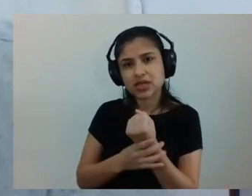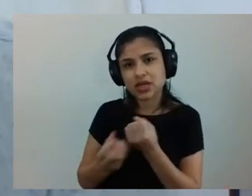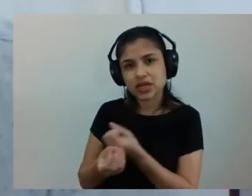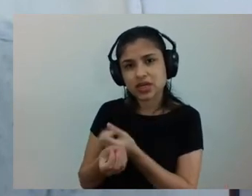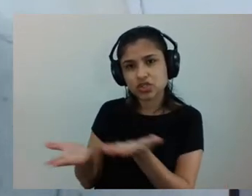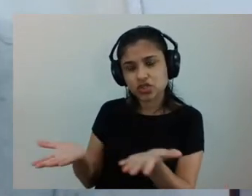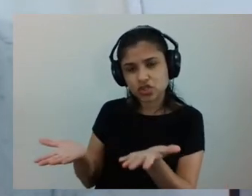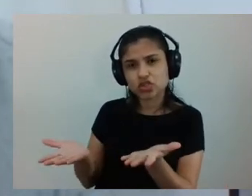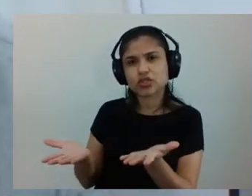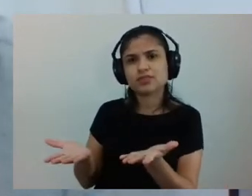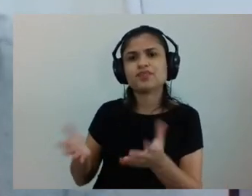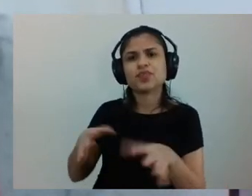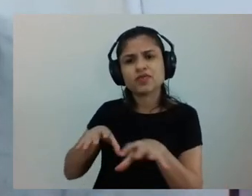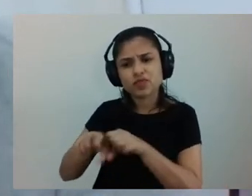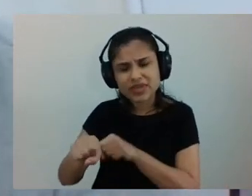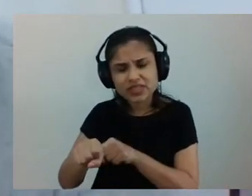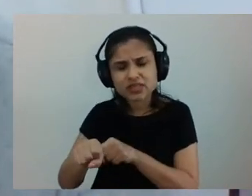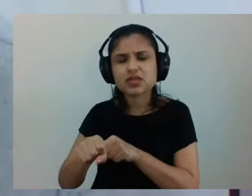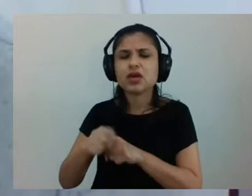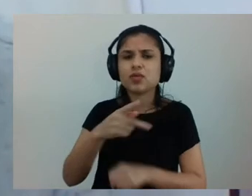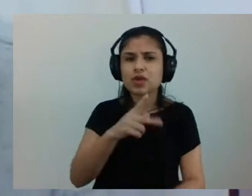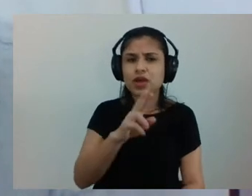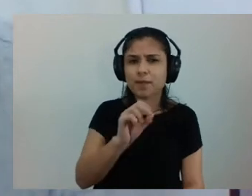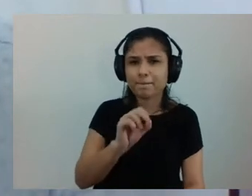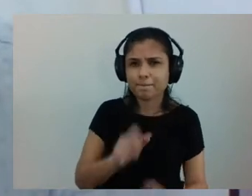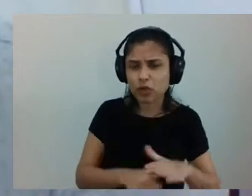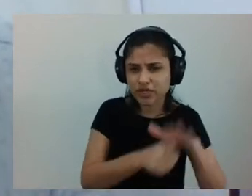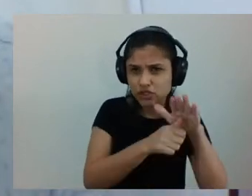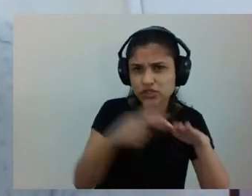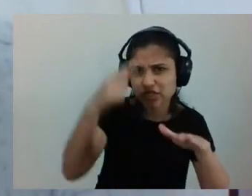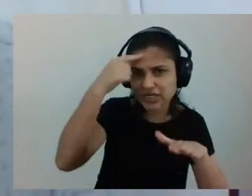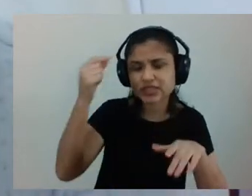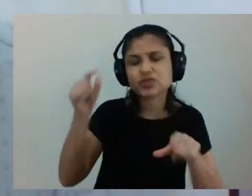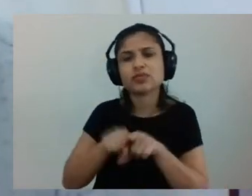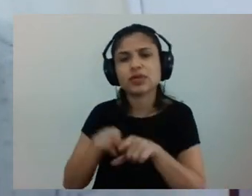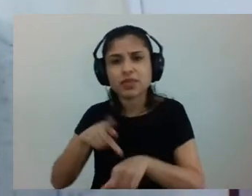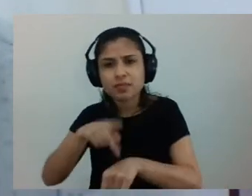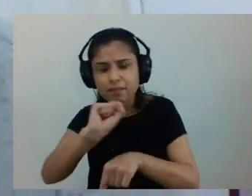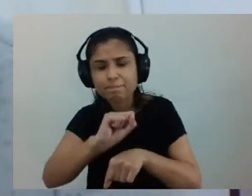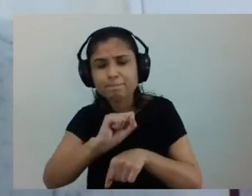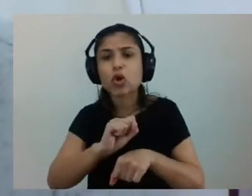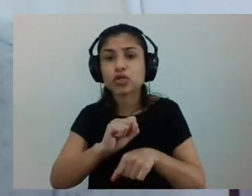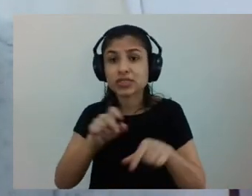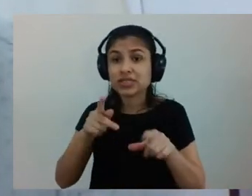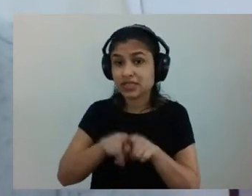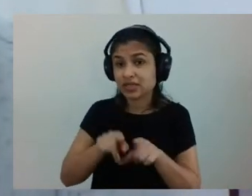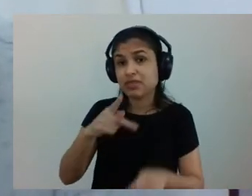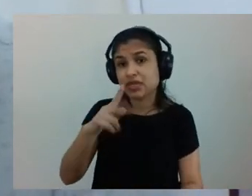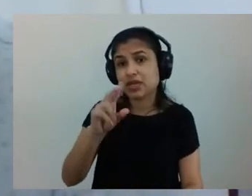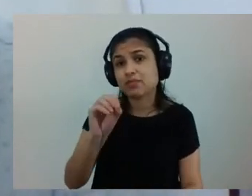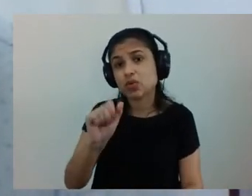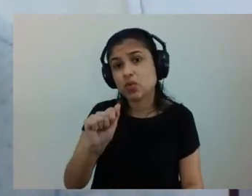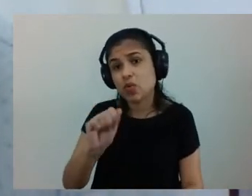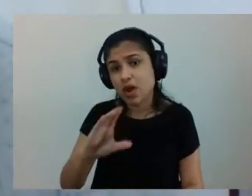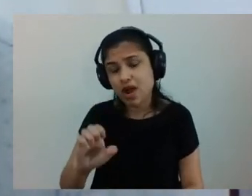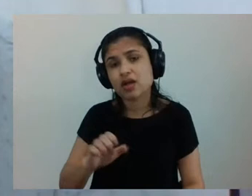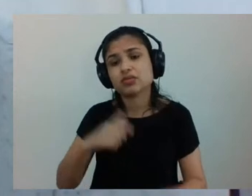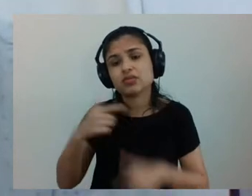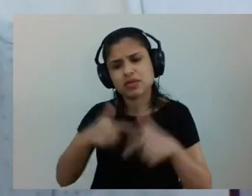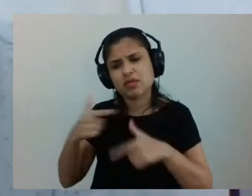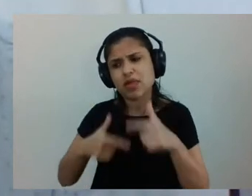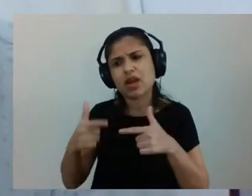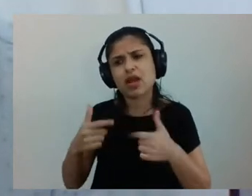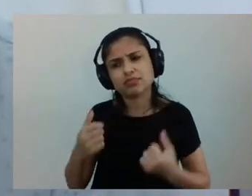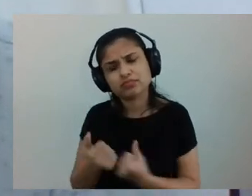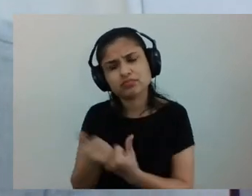garantindo informações entre a pró-reitoria de graduação, de pós-graduação e efetivamente a PROACE, que atuará firmemente nesse processo, uma